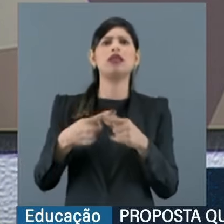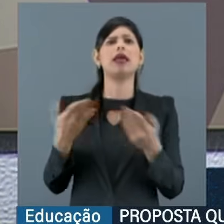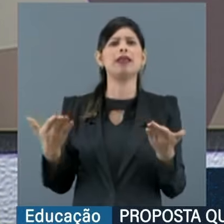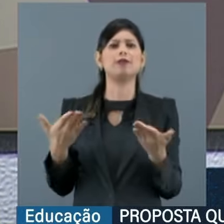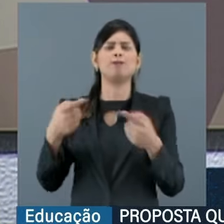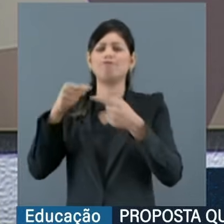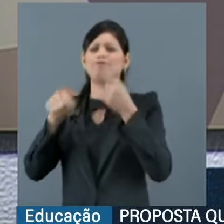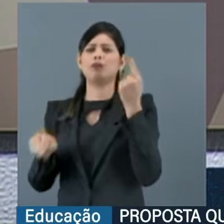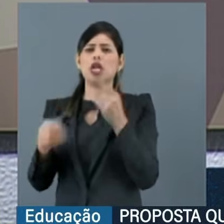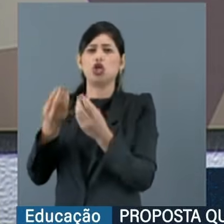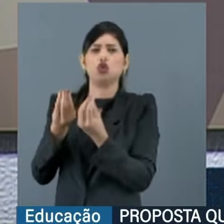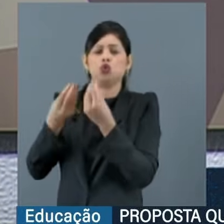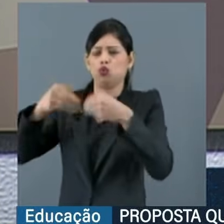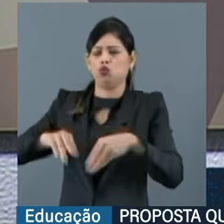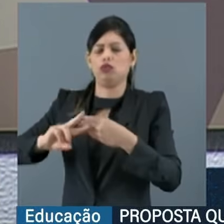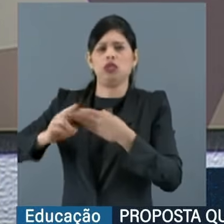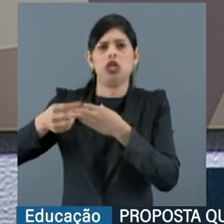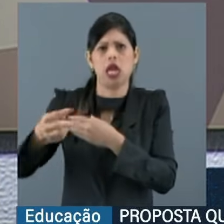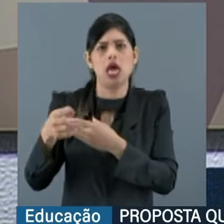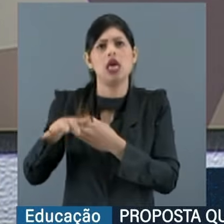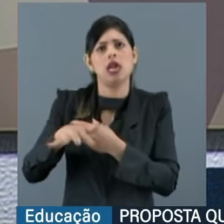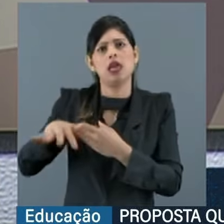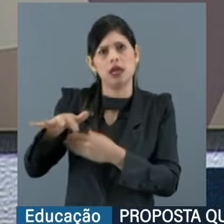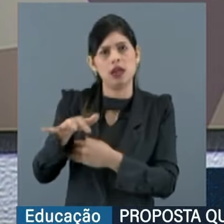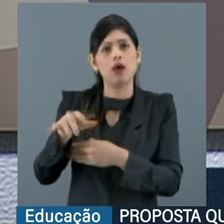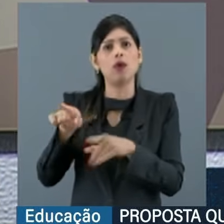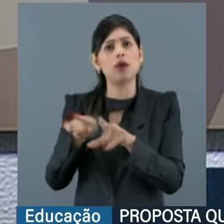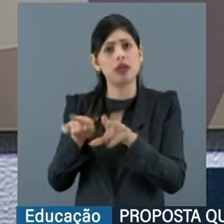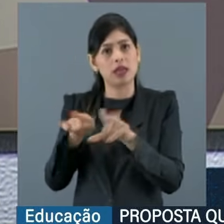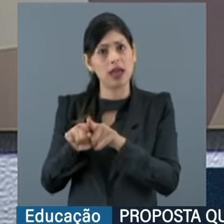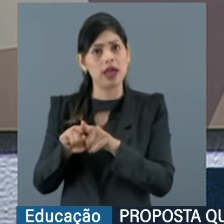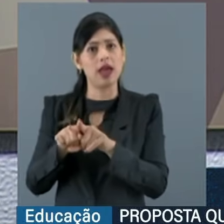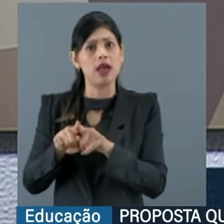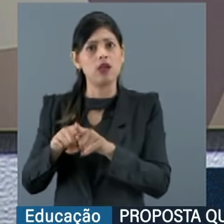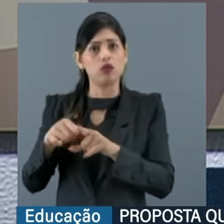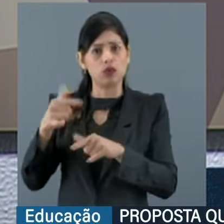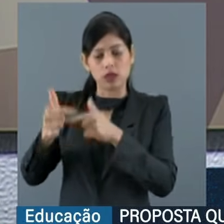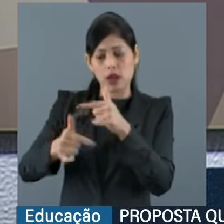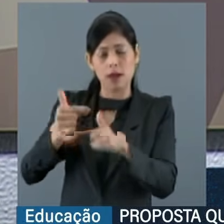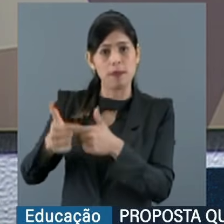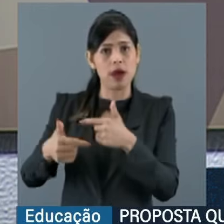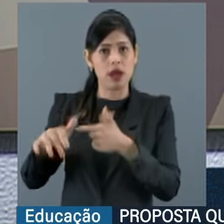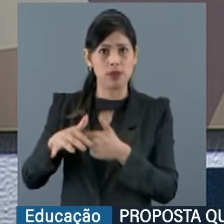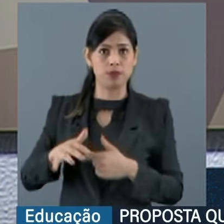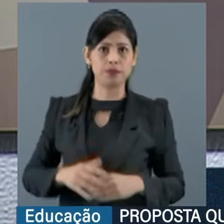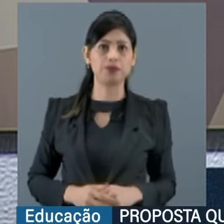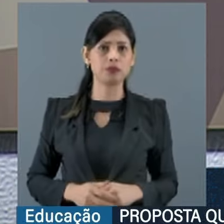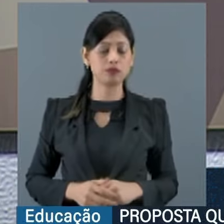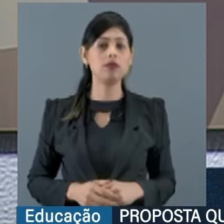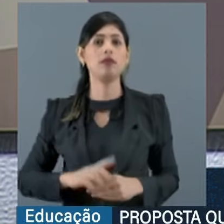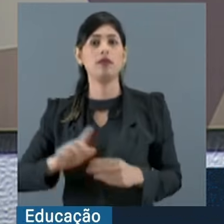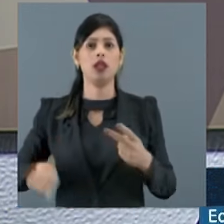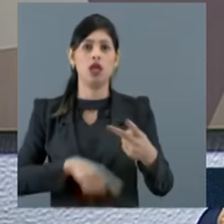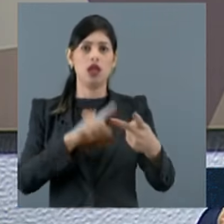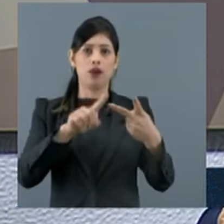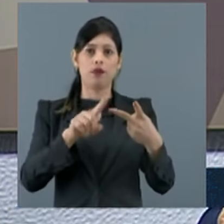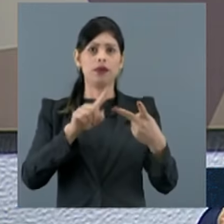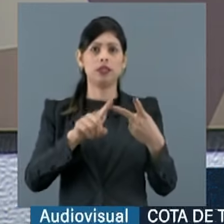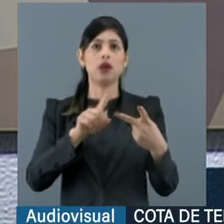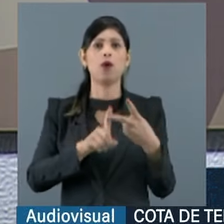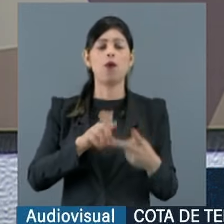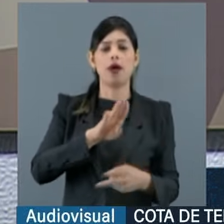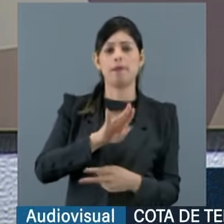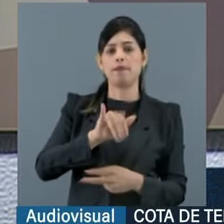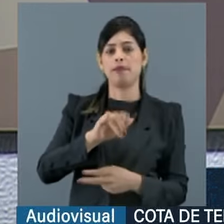os deveres de imparcialidade inerentes ao exercício da magistratura. Em relação a Big